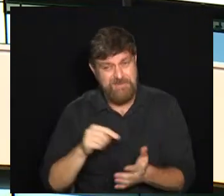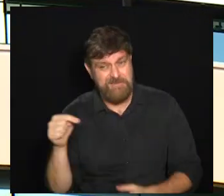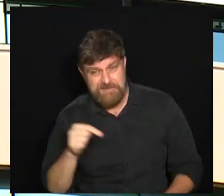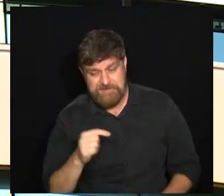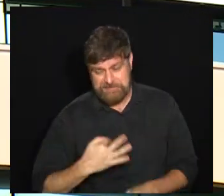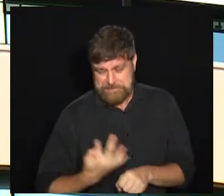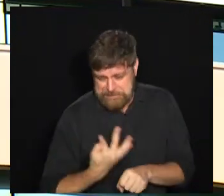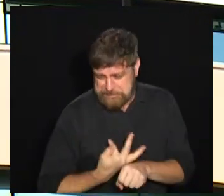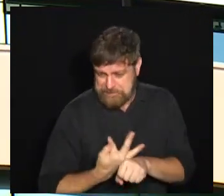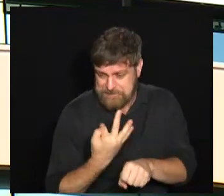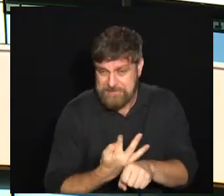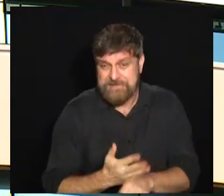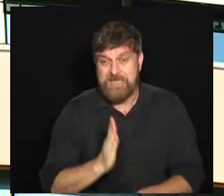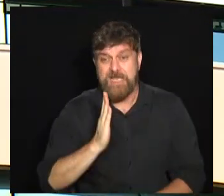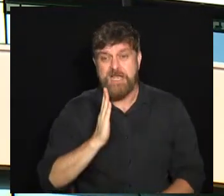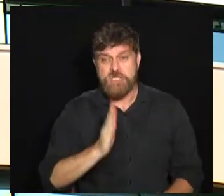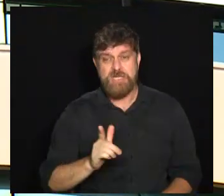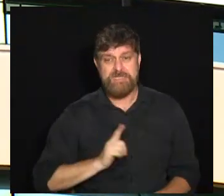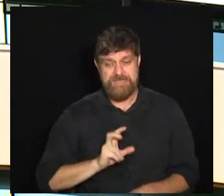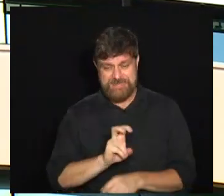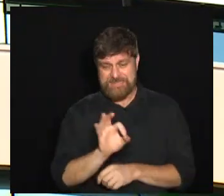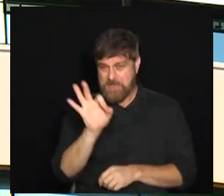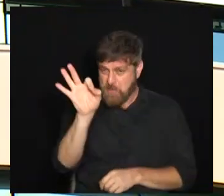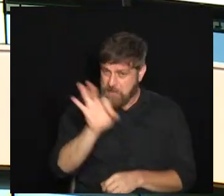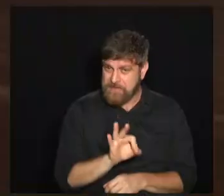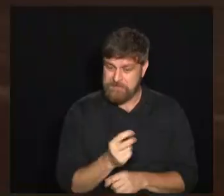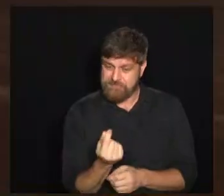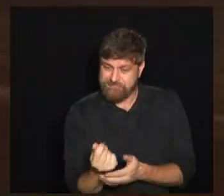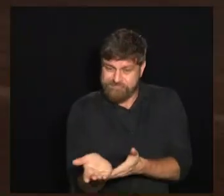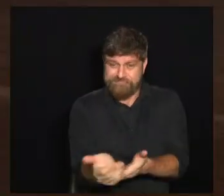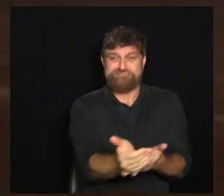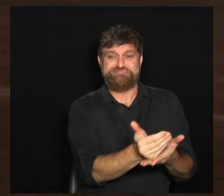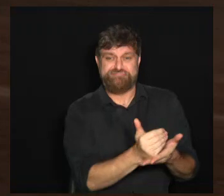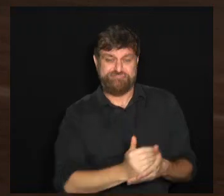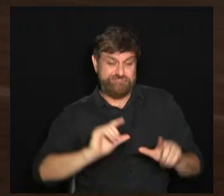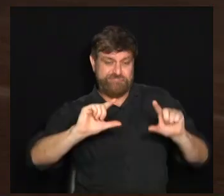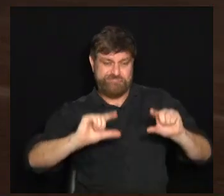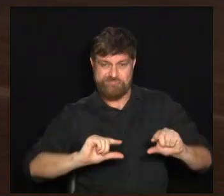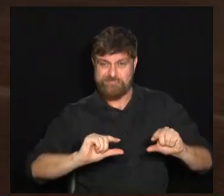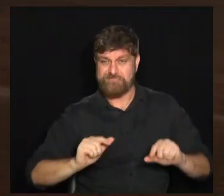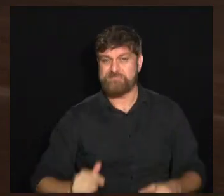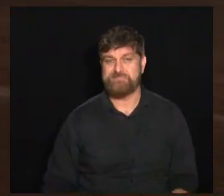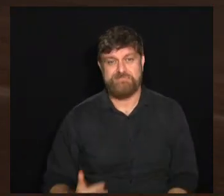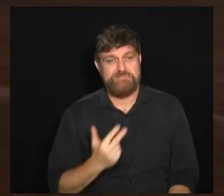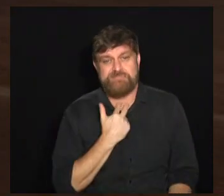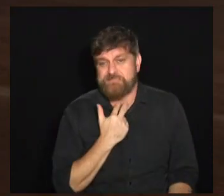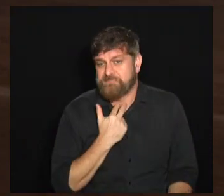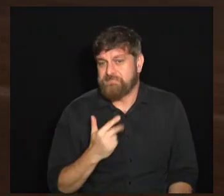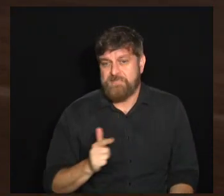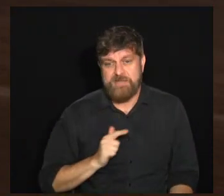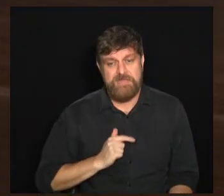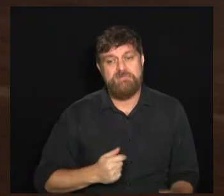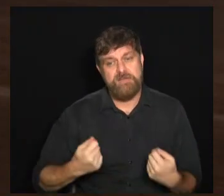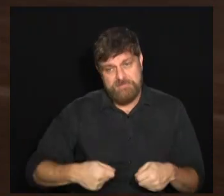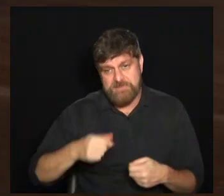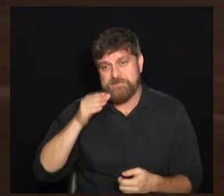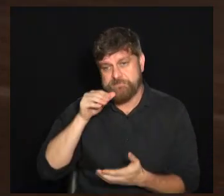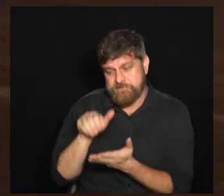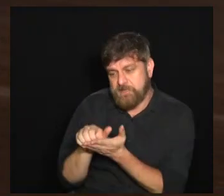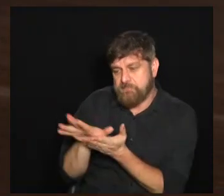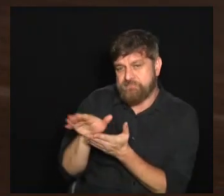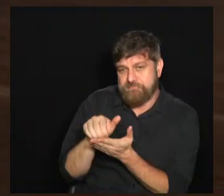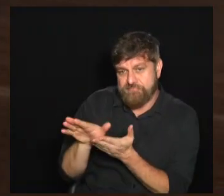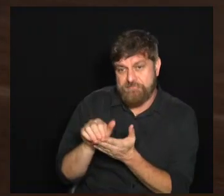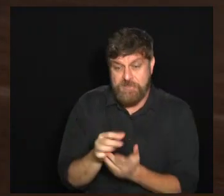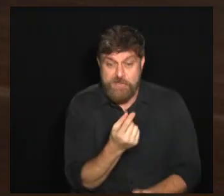e a queda aí já chega a mais de 50% no faturamento, então fica inevitável aí algumas reduções diante da